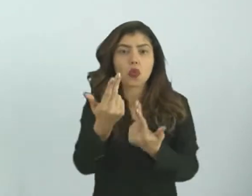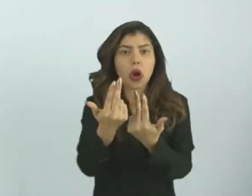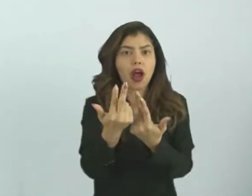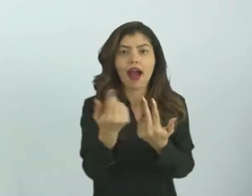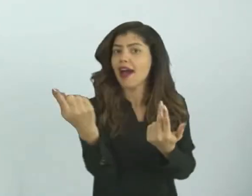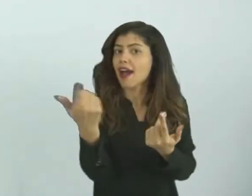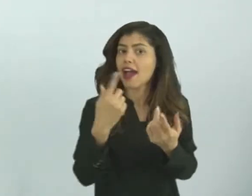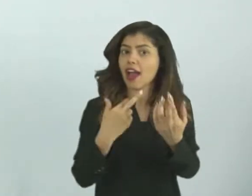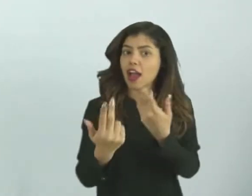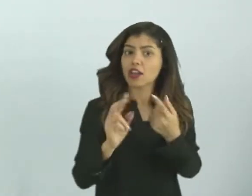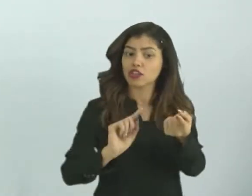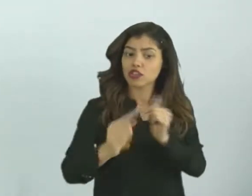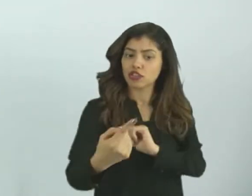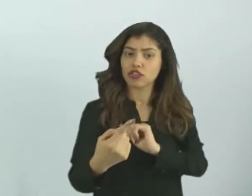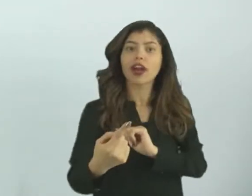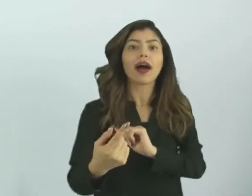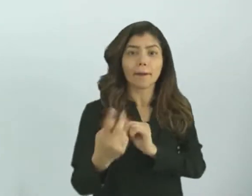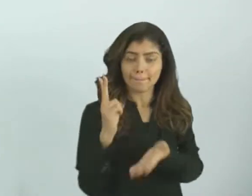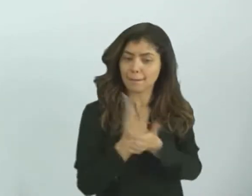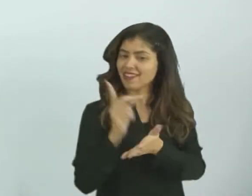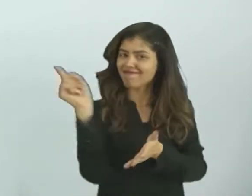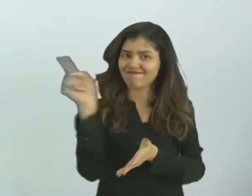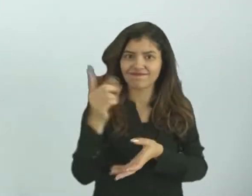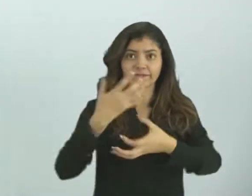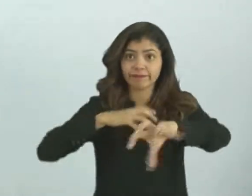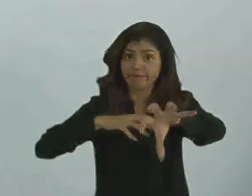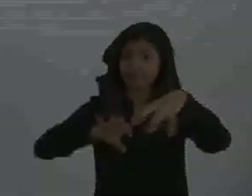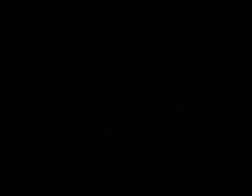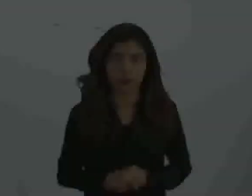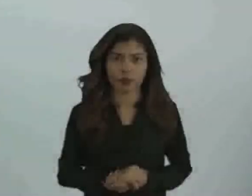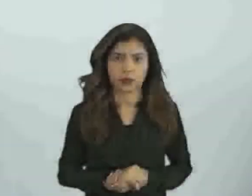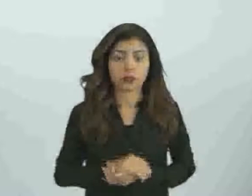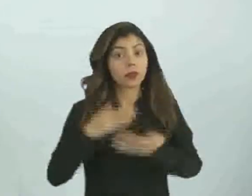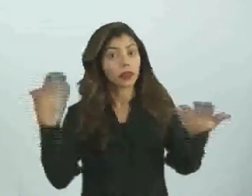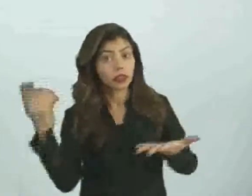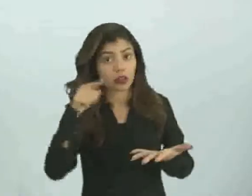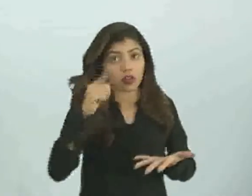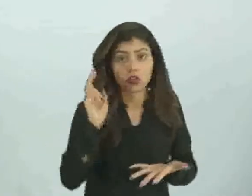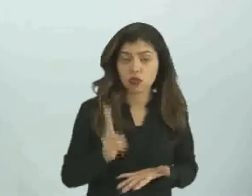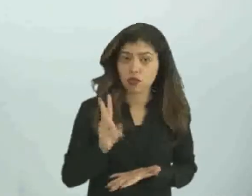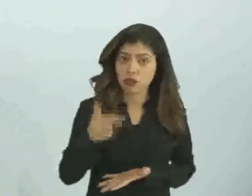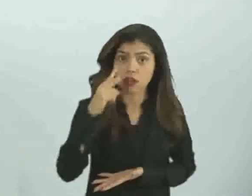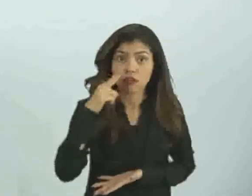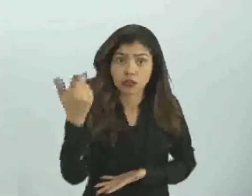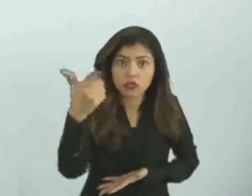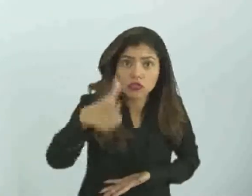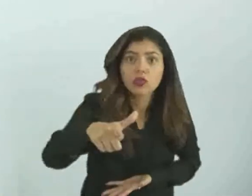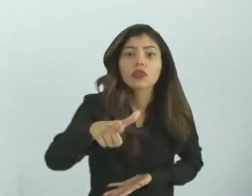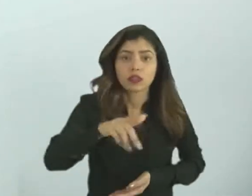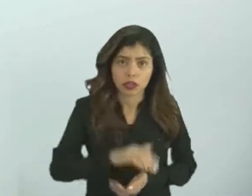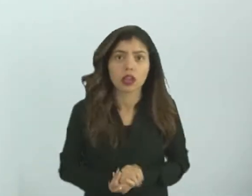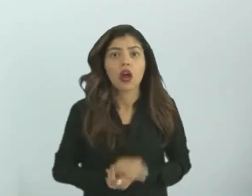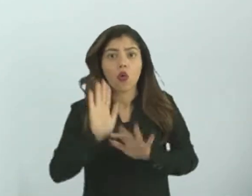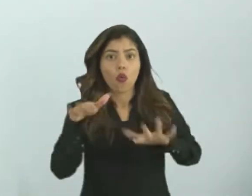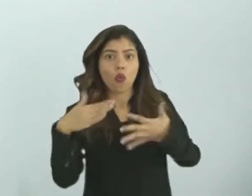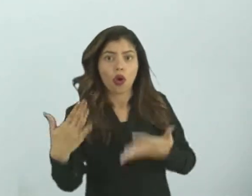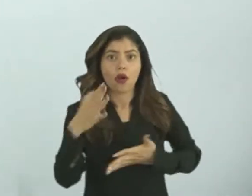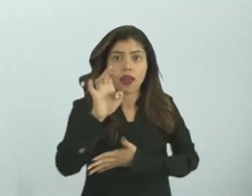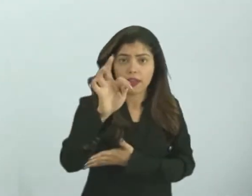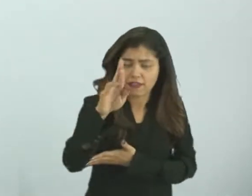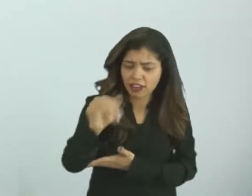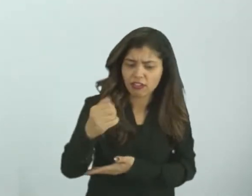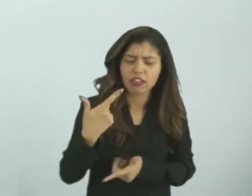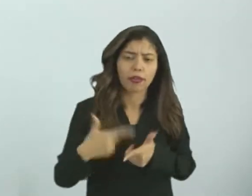e que não vão ter efeitos colaterais, mas não é assim que funciona. Então, a gente vai ver agora quais são os efeitos